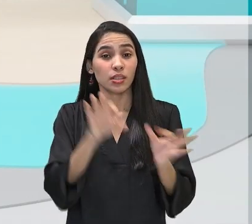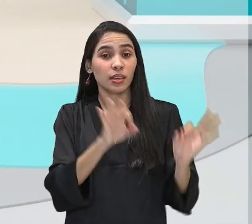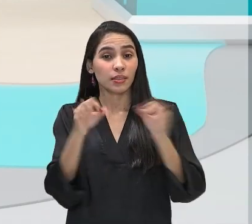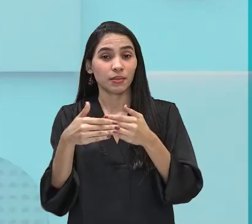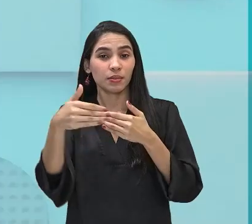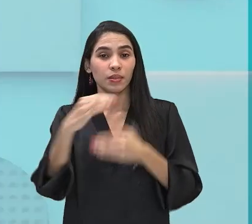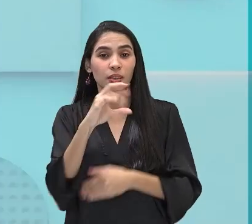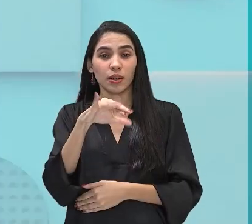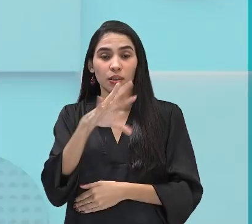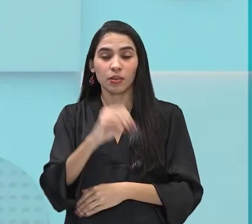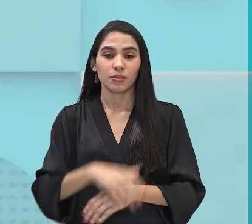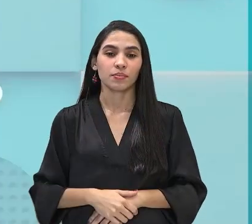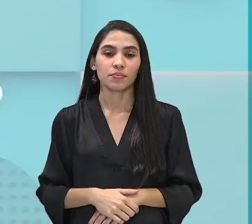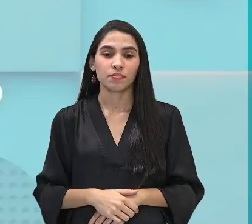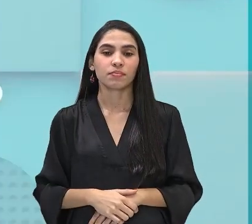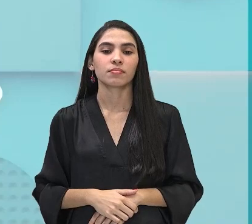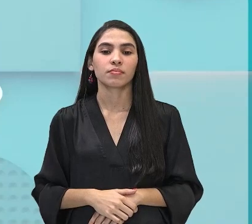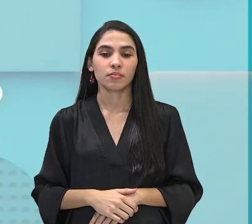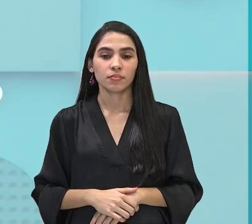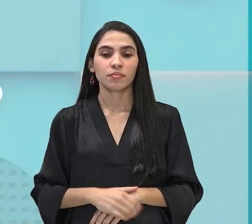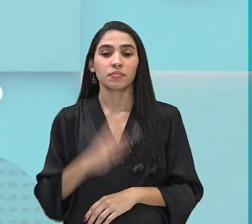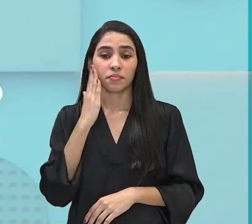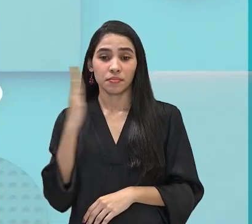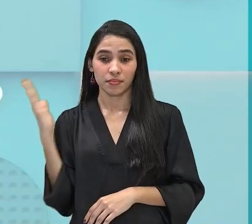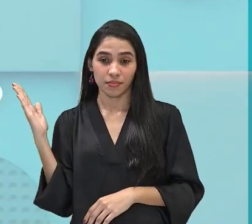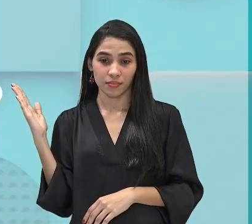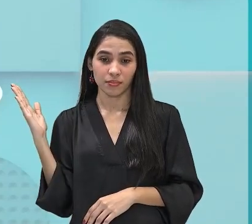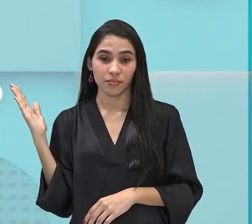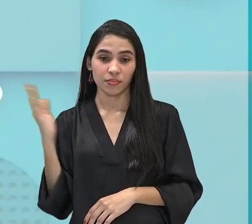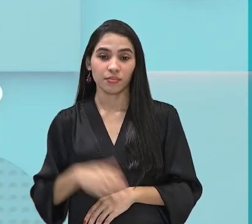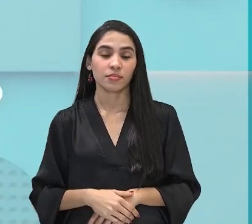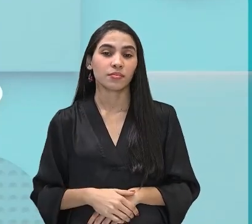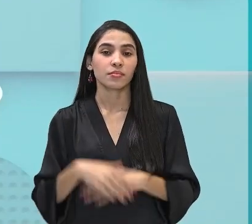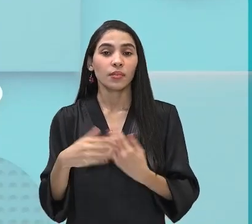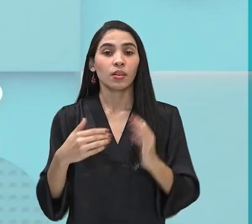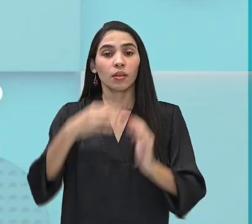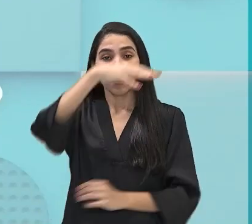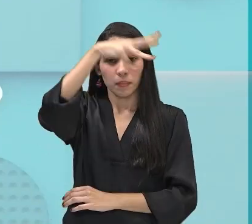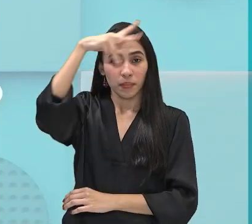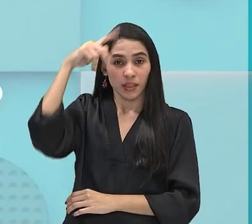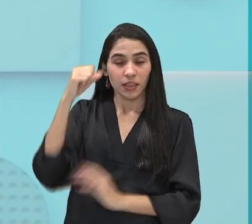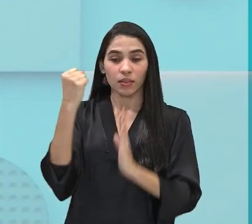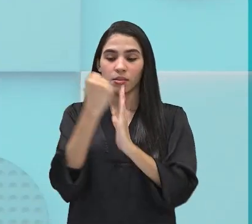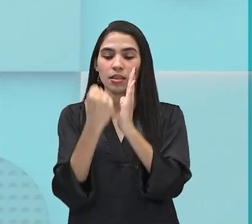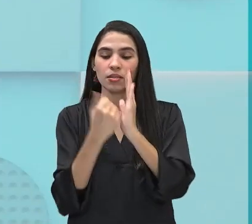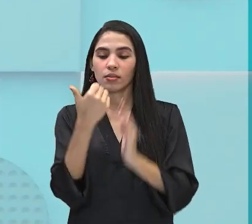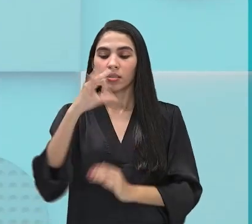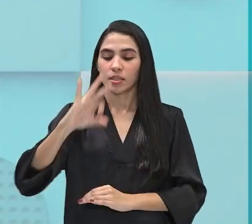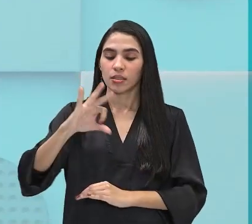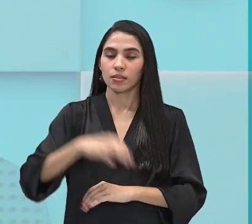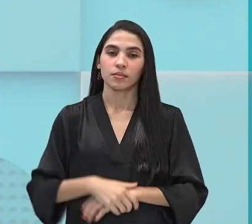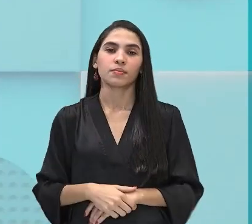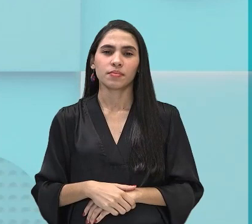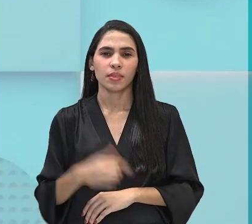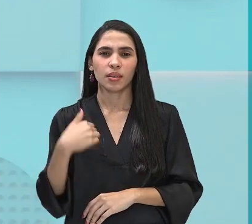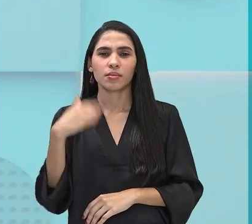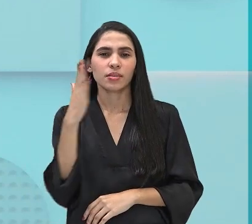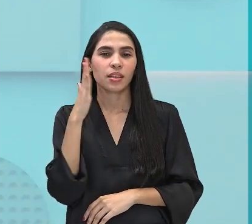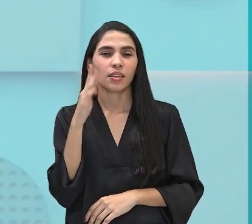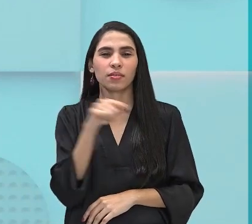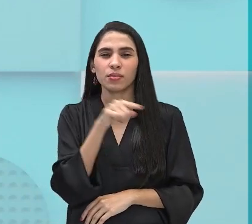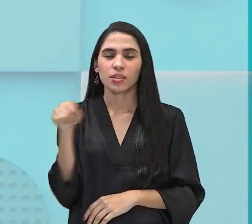crônica. Crônicas de Gente Pouco Importante, Manaus, século XIX. Sei que vocês